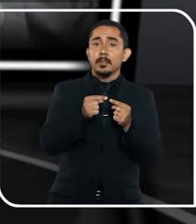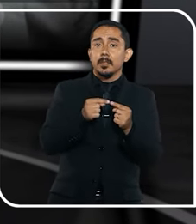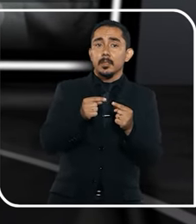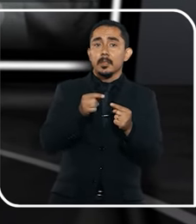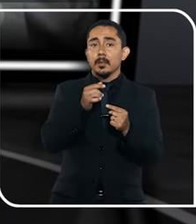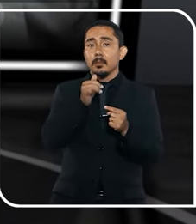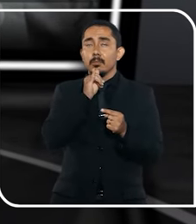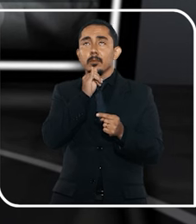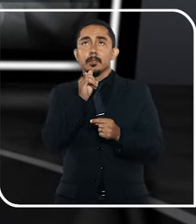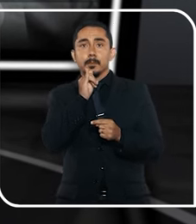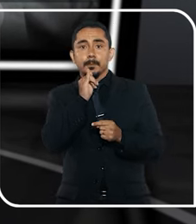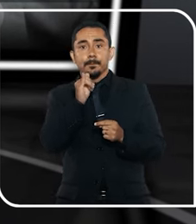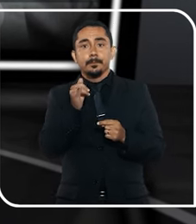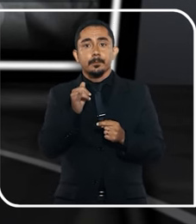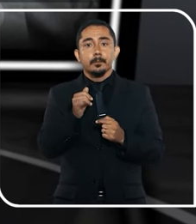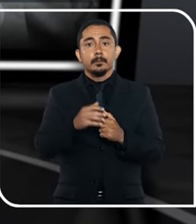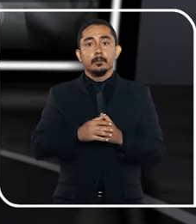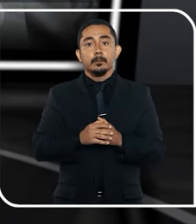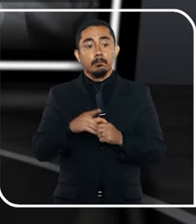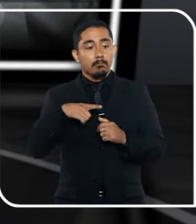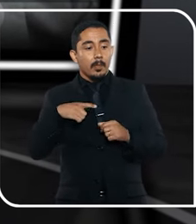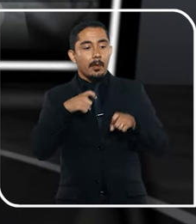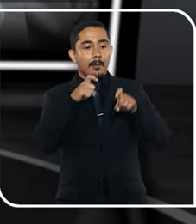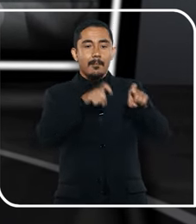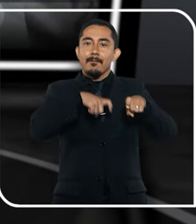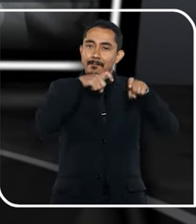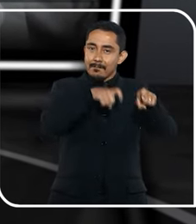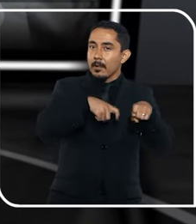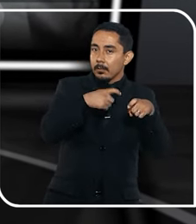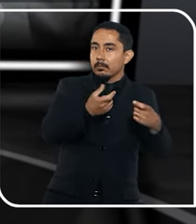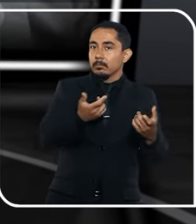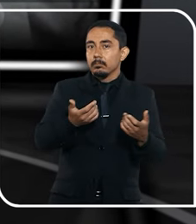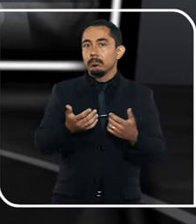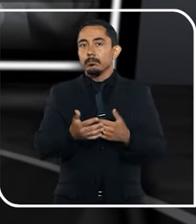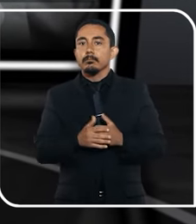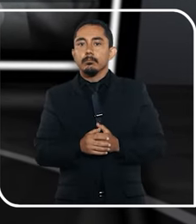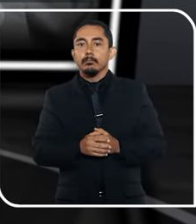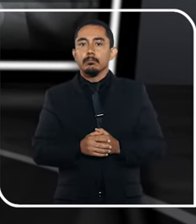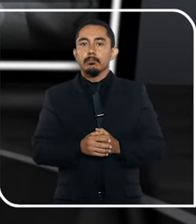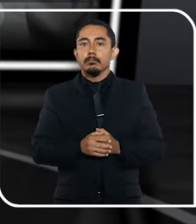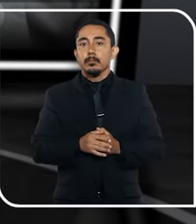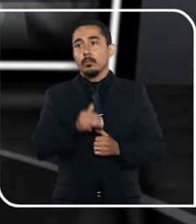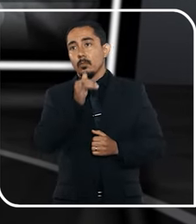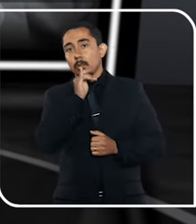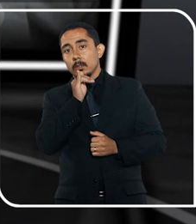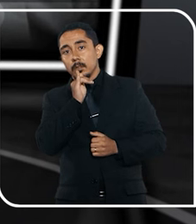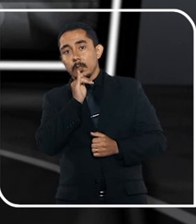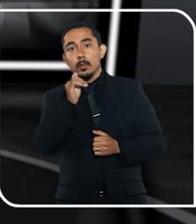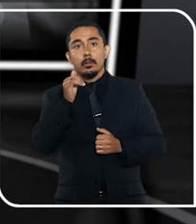usa muito esse tipo de exemplo quando você tem fazenda, né? Que aí você tem